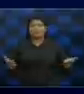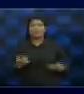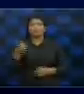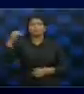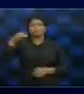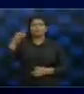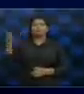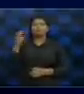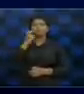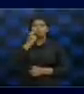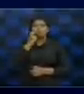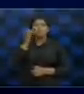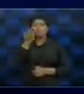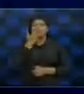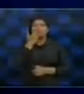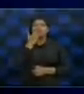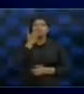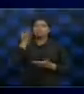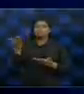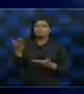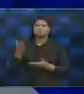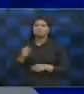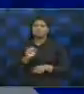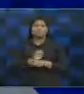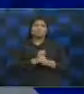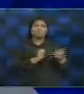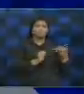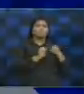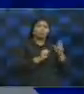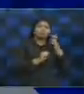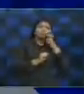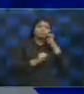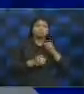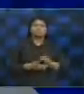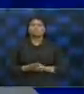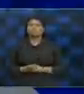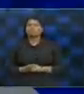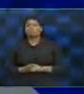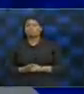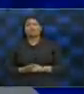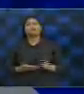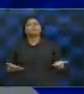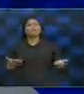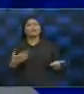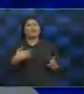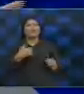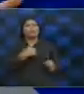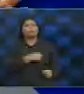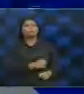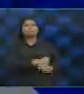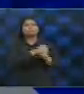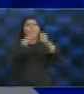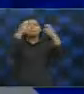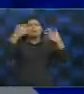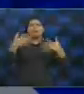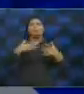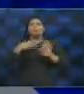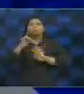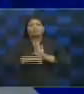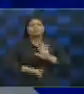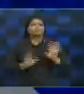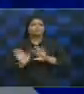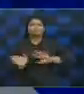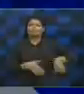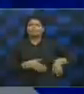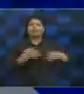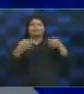eu aguardo orientações aqui, por favor. E não há defesa, há solidariedade a quem nos ouve. Discutir aqui quem bebe mais é uma coisa